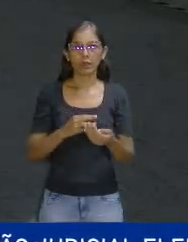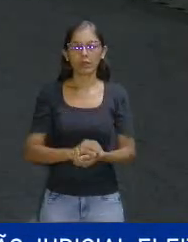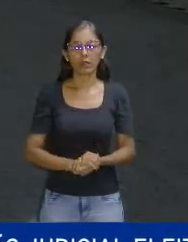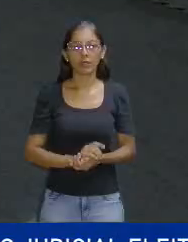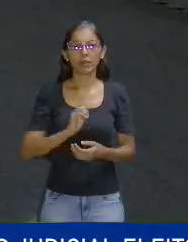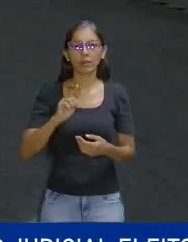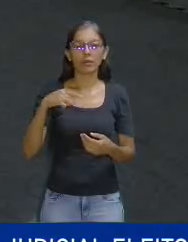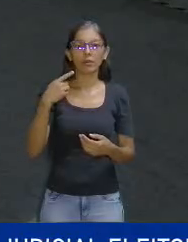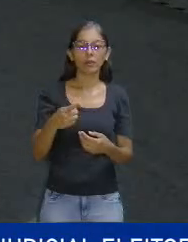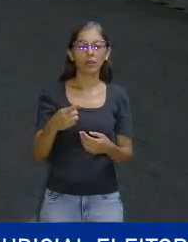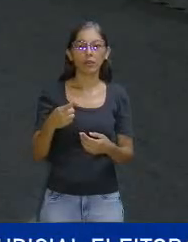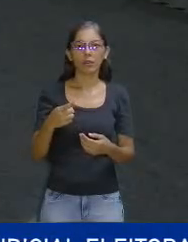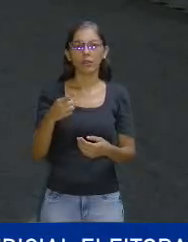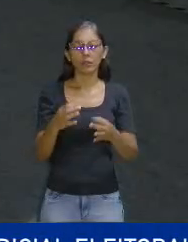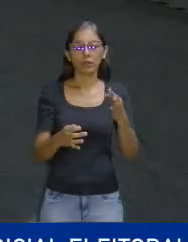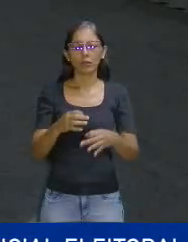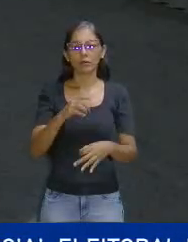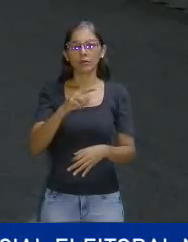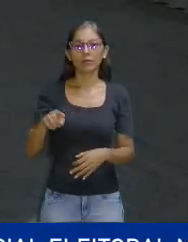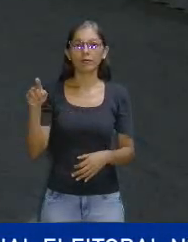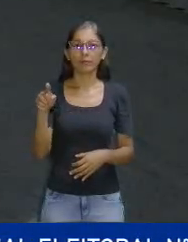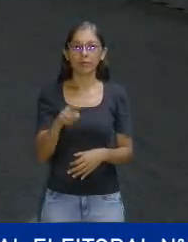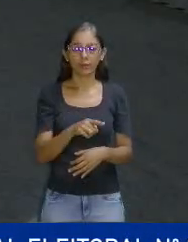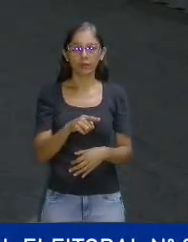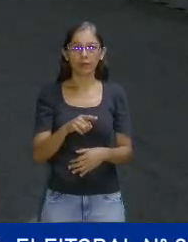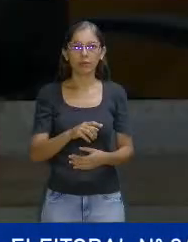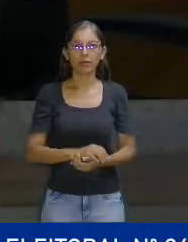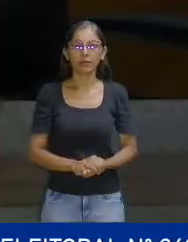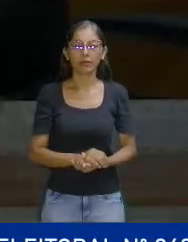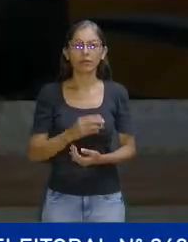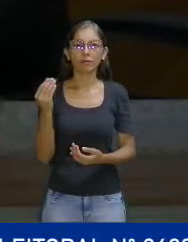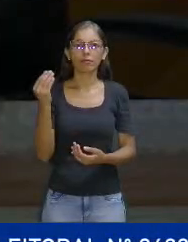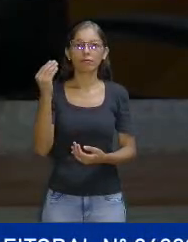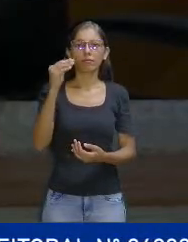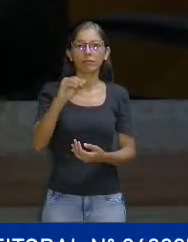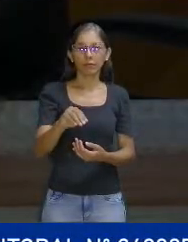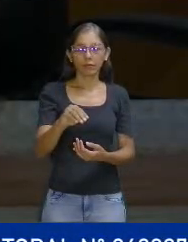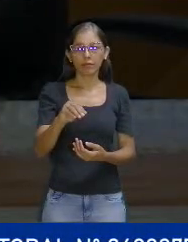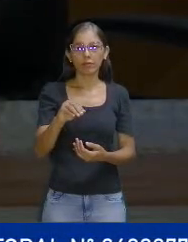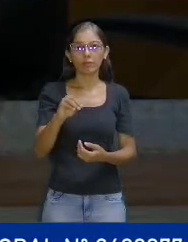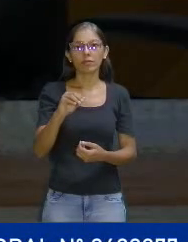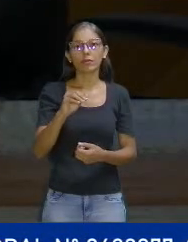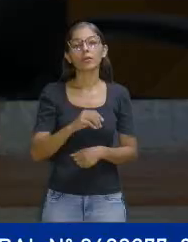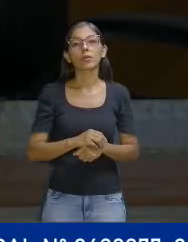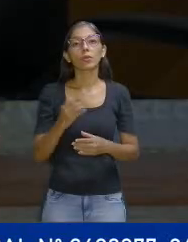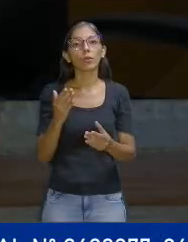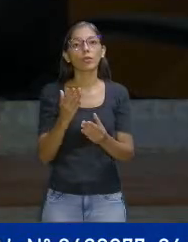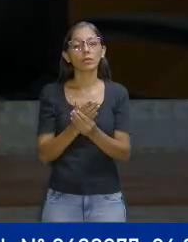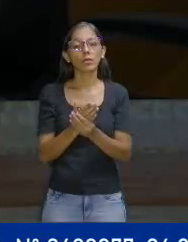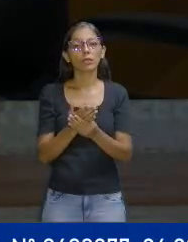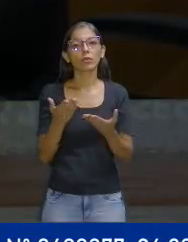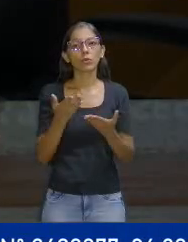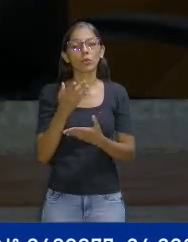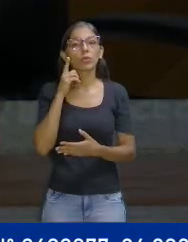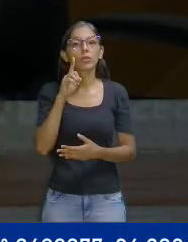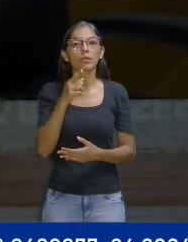seguida, suspendeu o julgamento, determinando a inclusão do processo na pauta da sessão do dia 25 de julho de 2025.